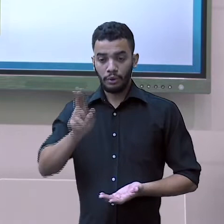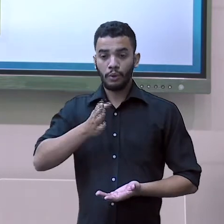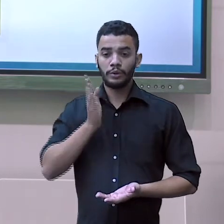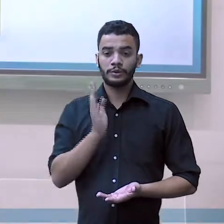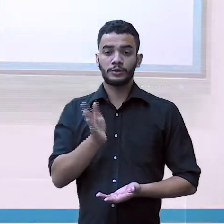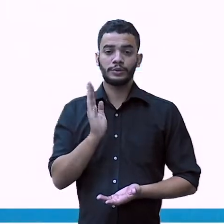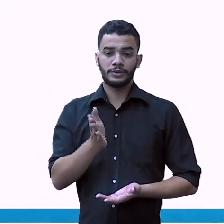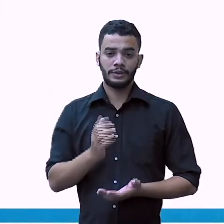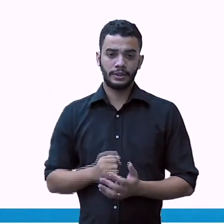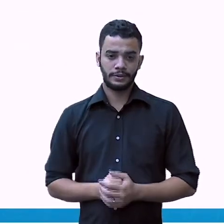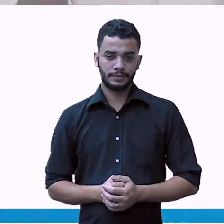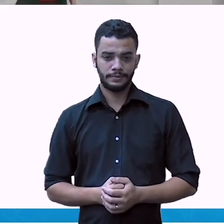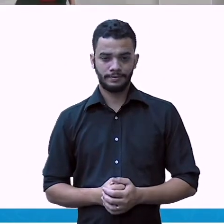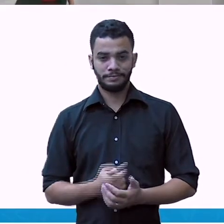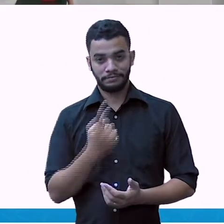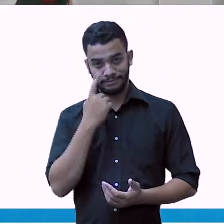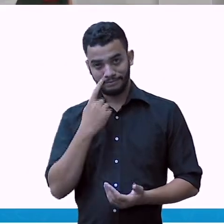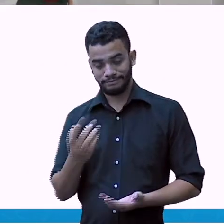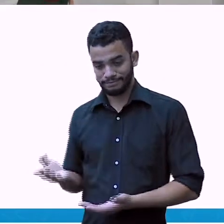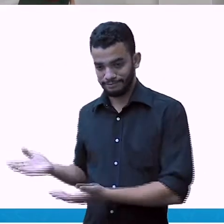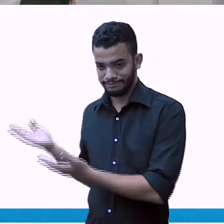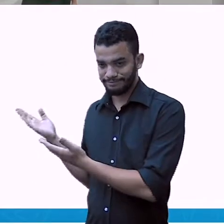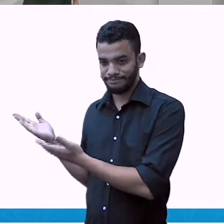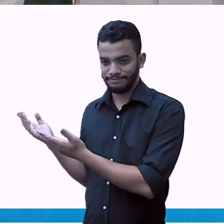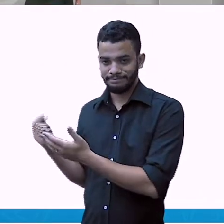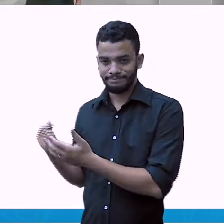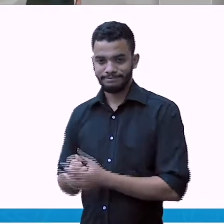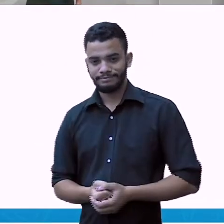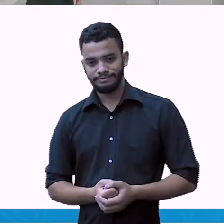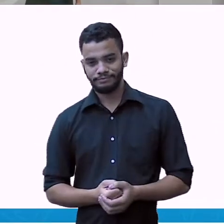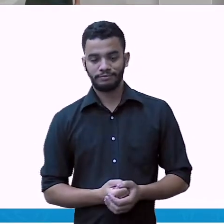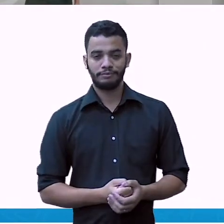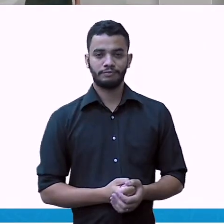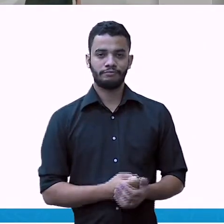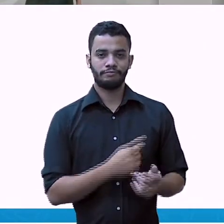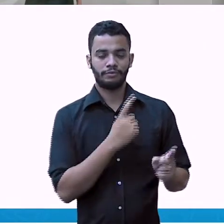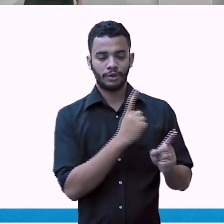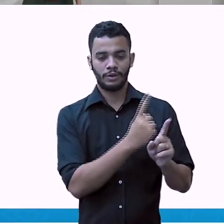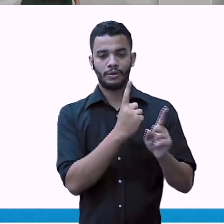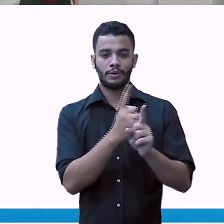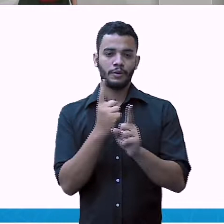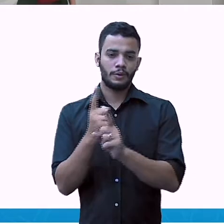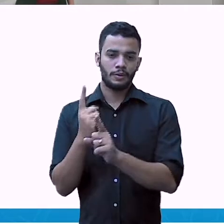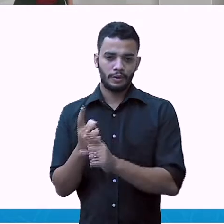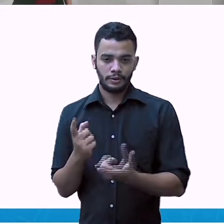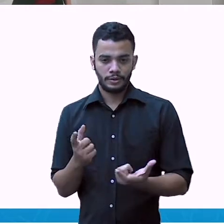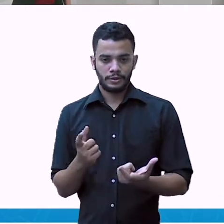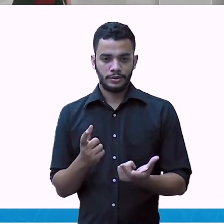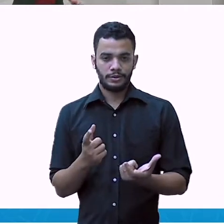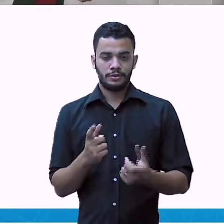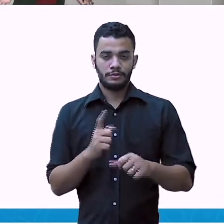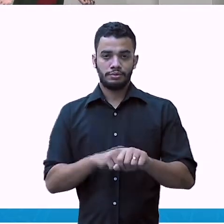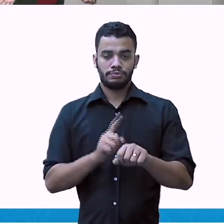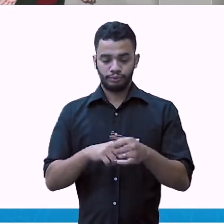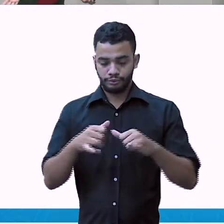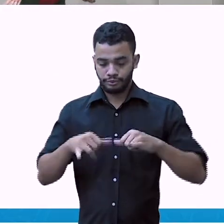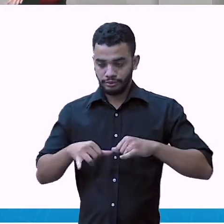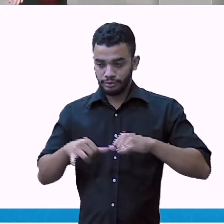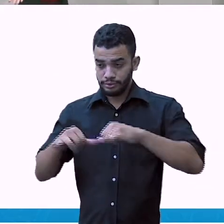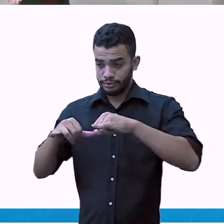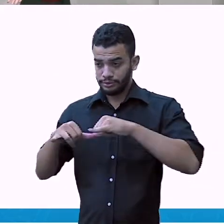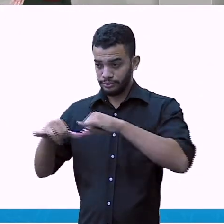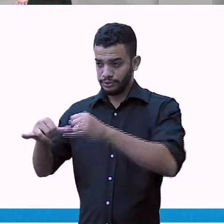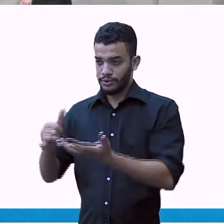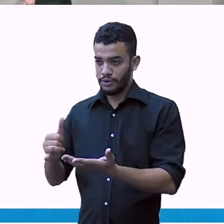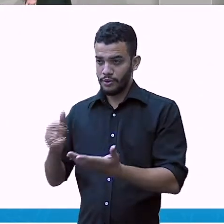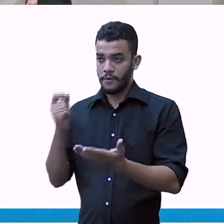encontramos estes números decimais? Nós encontramos esses números decimais quando vamos ao supermercado,